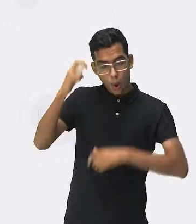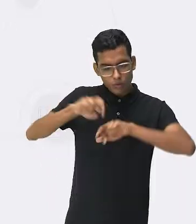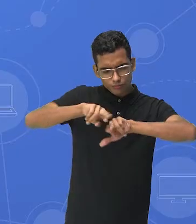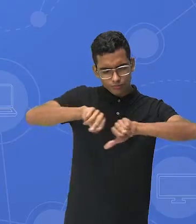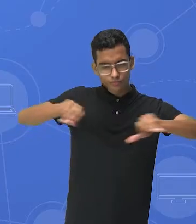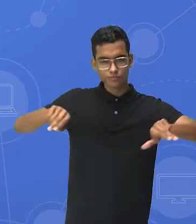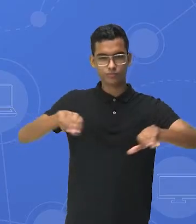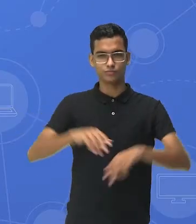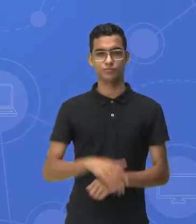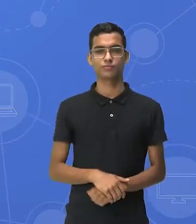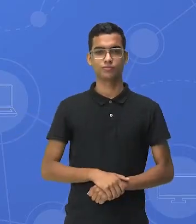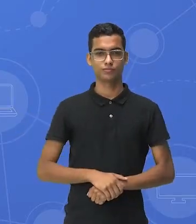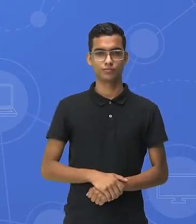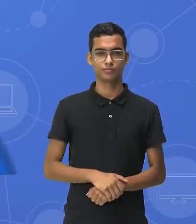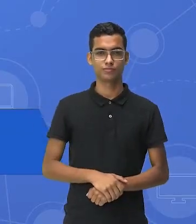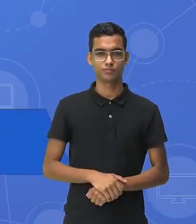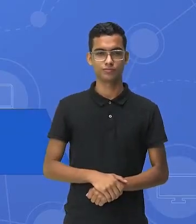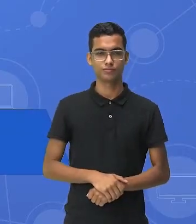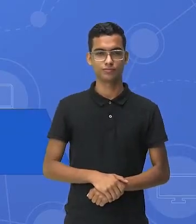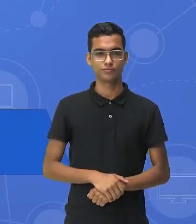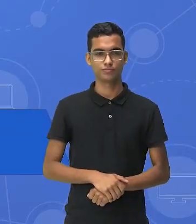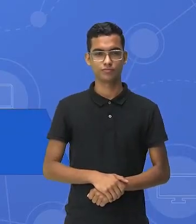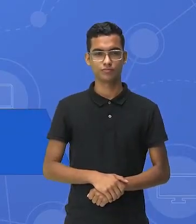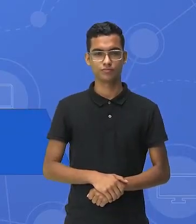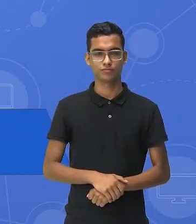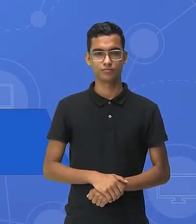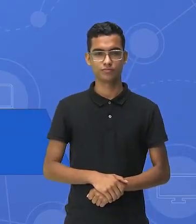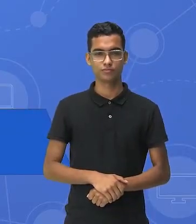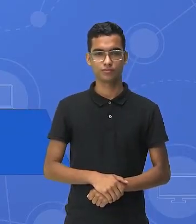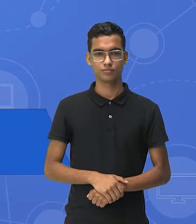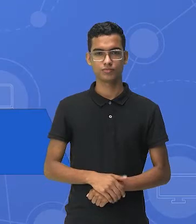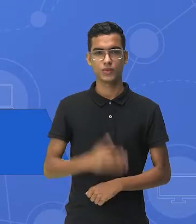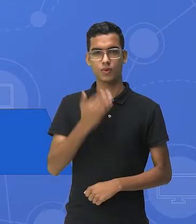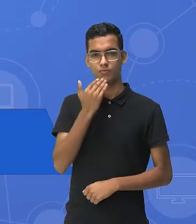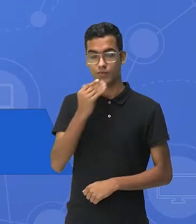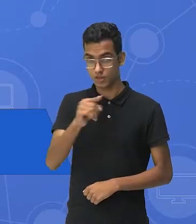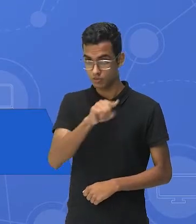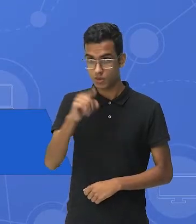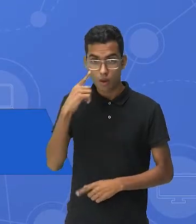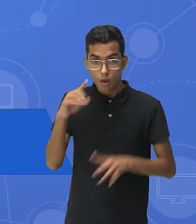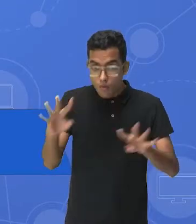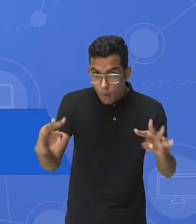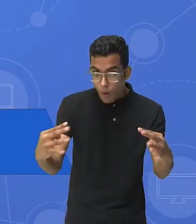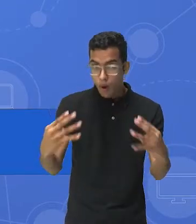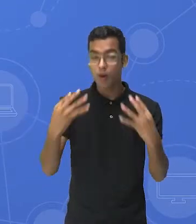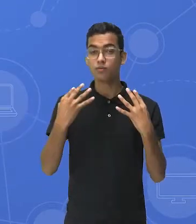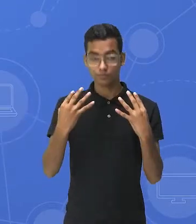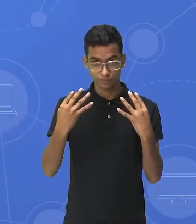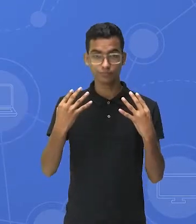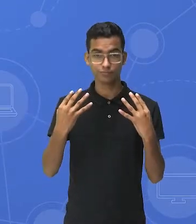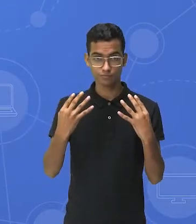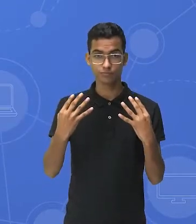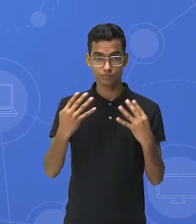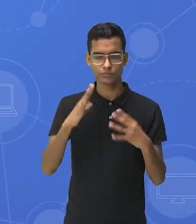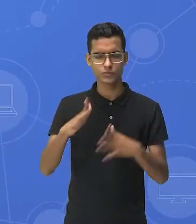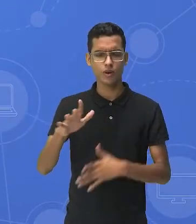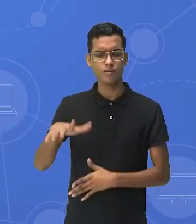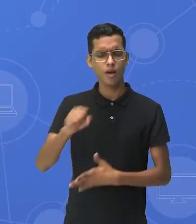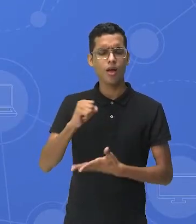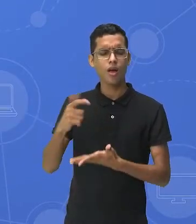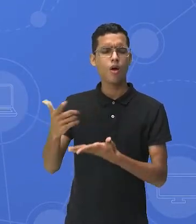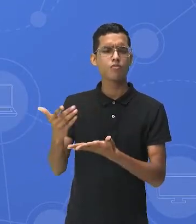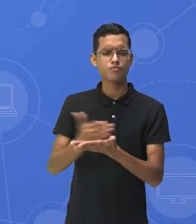culturais. Muito bem, então eu peço que todo mundo preste bastante atenção, já pegue o seu caderno, a